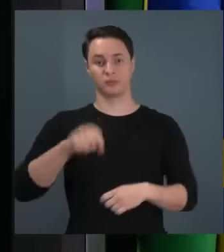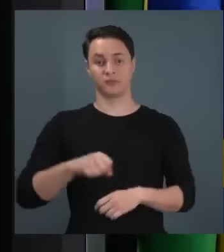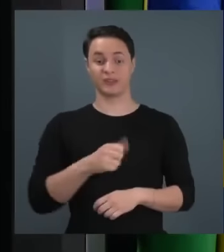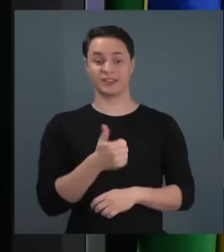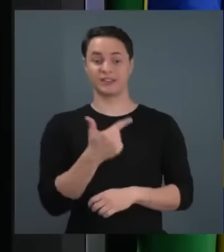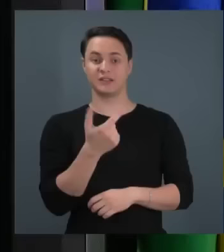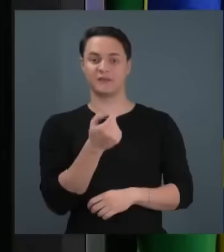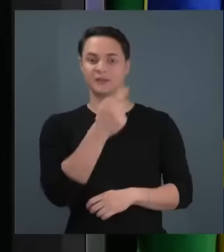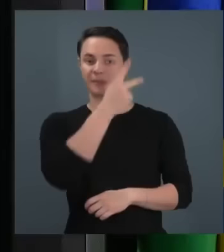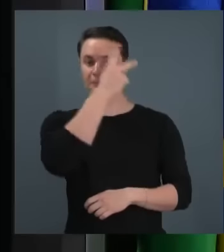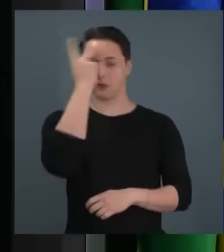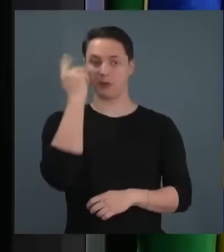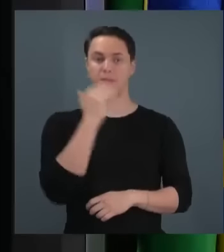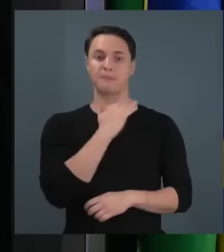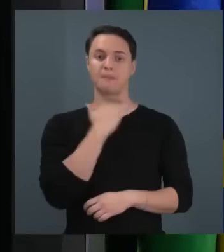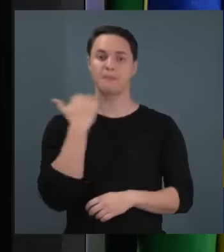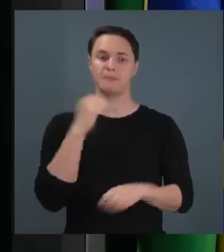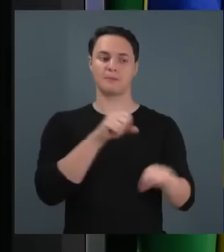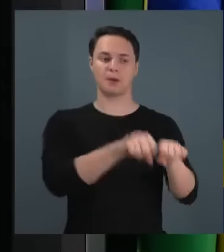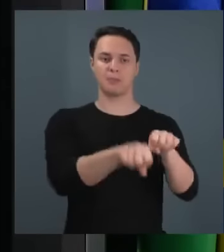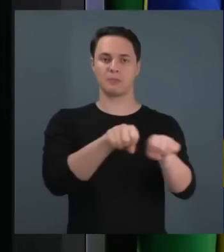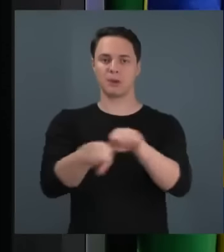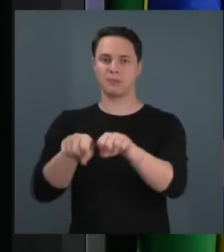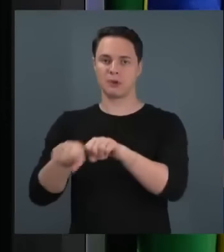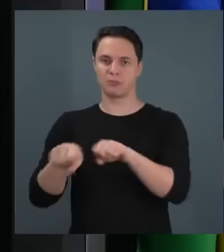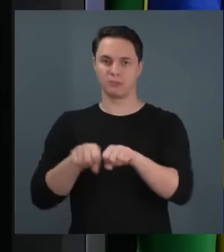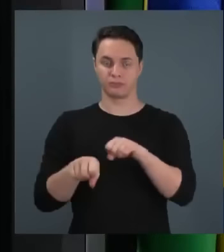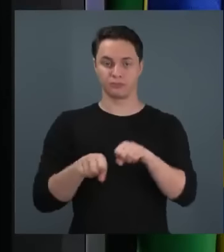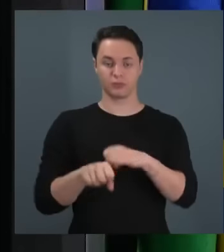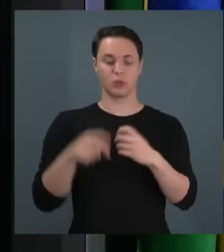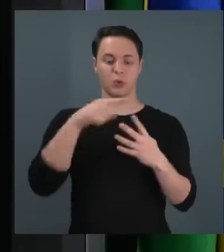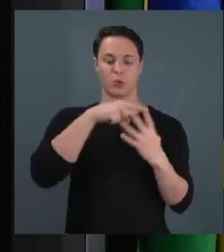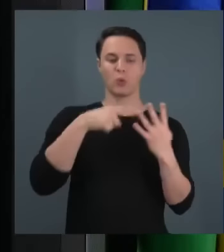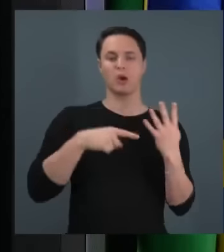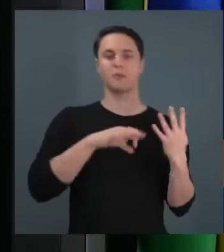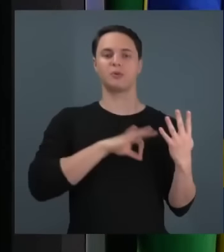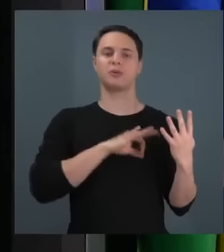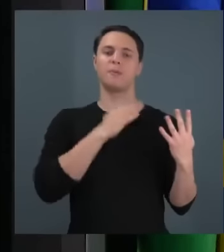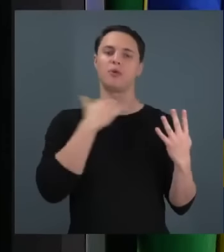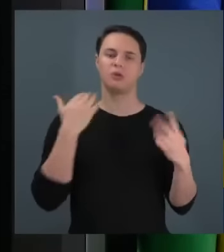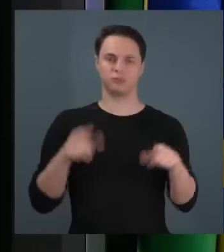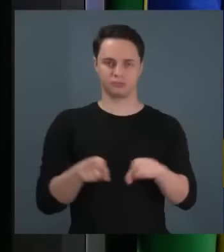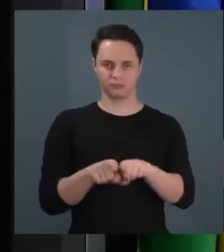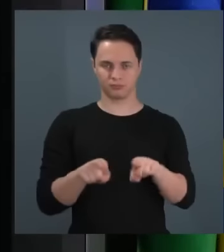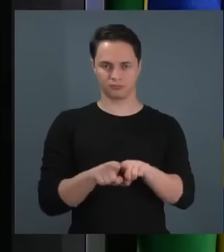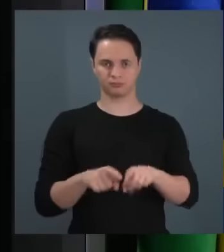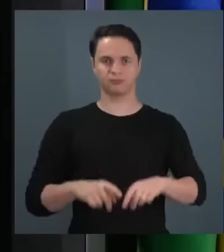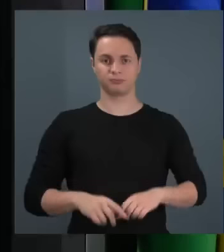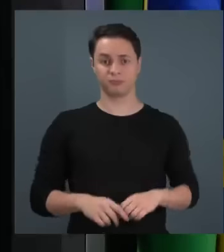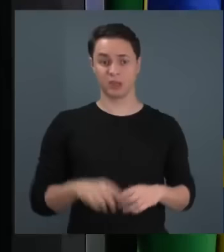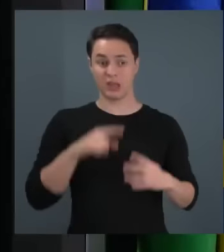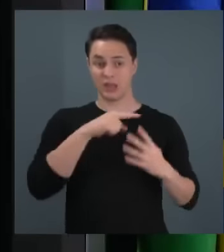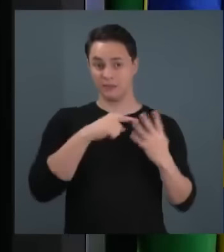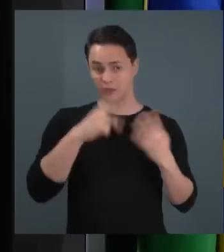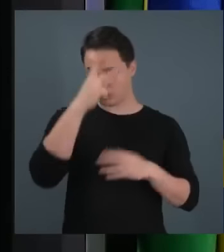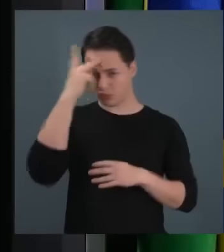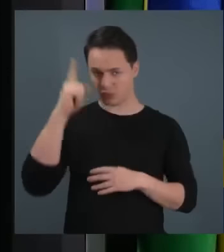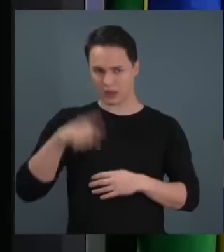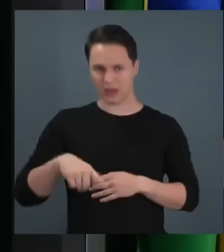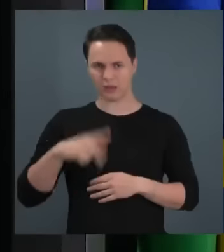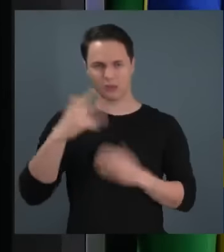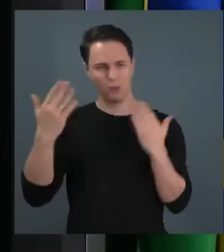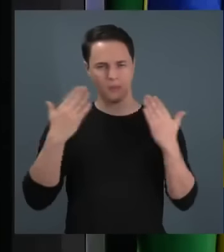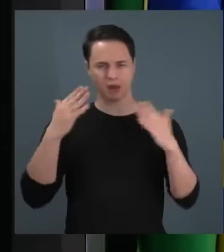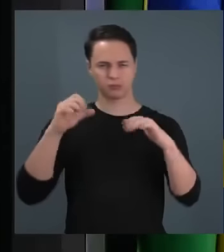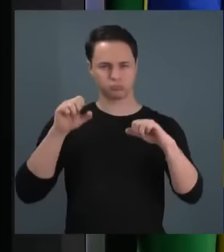120 mortes, 121 na realidade, sendo 4 policiais, verdadeiros heróis